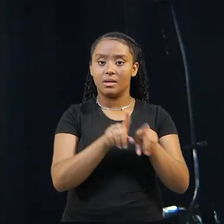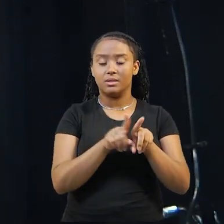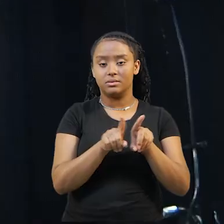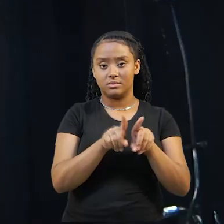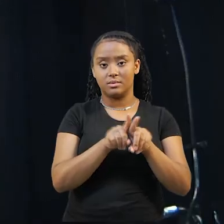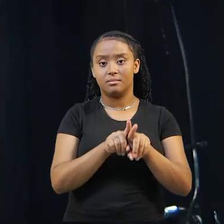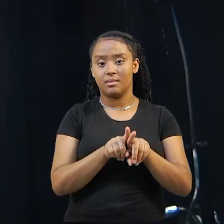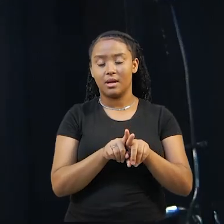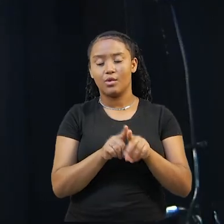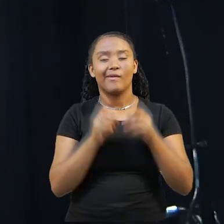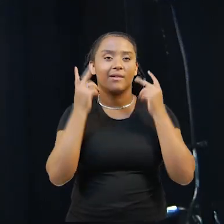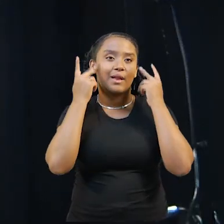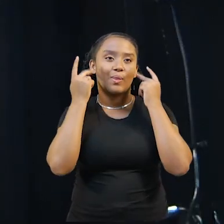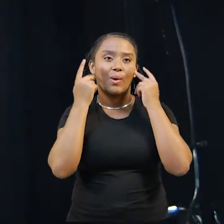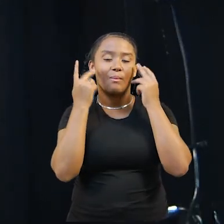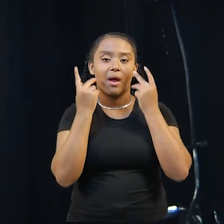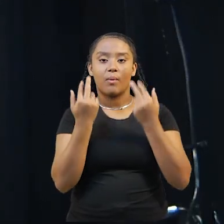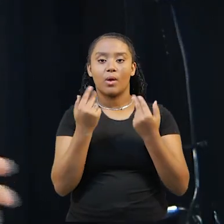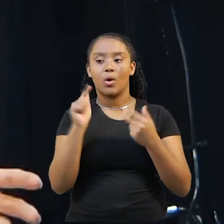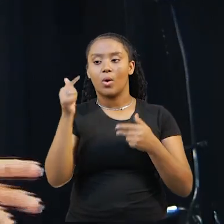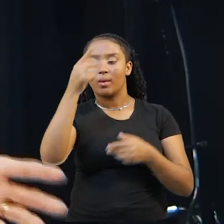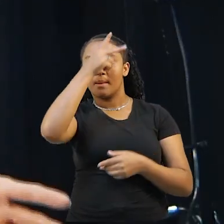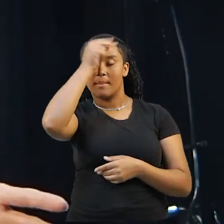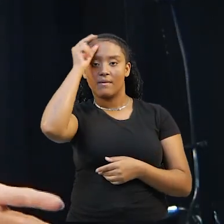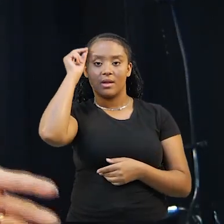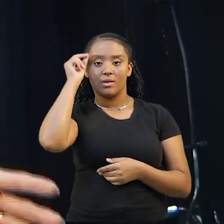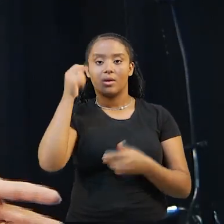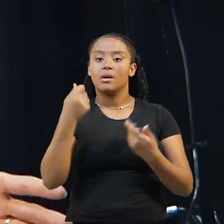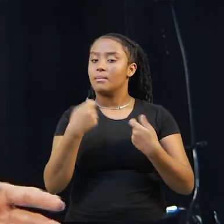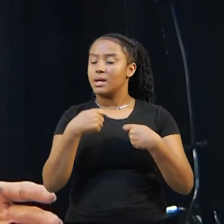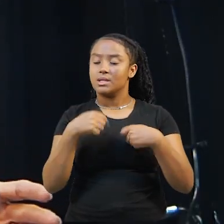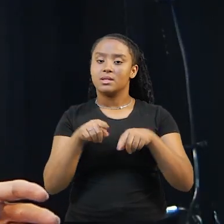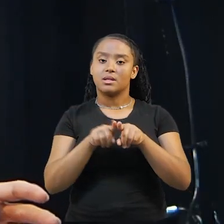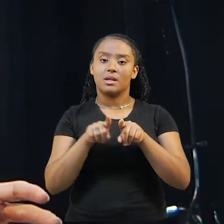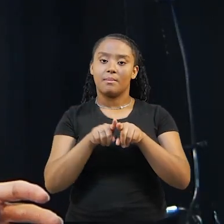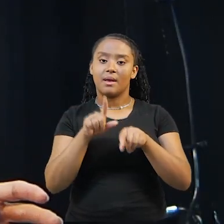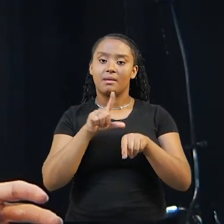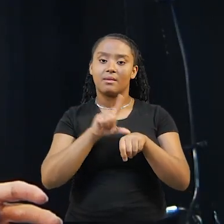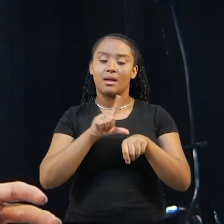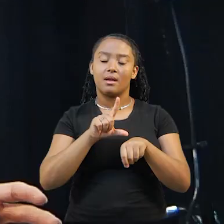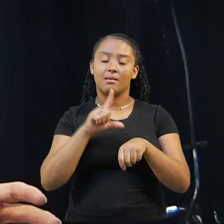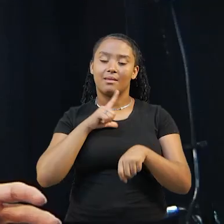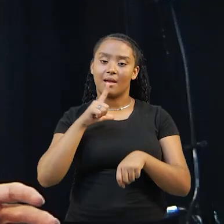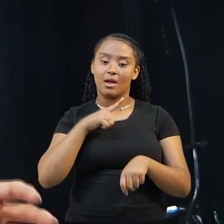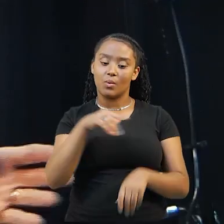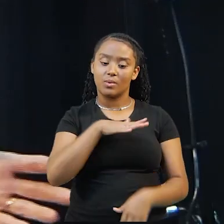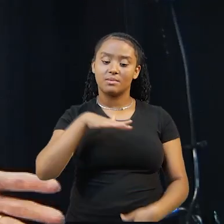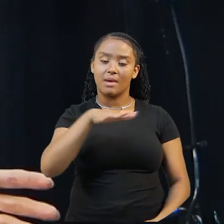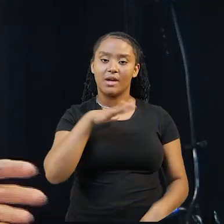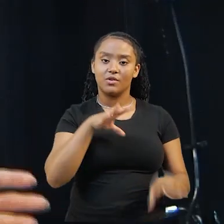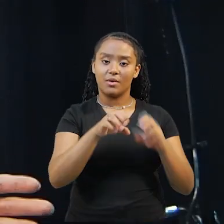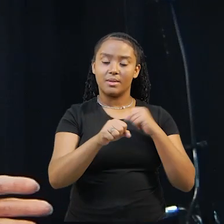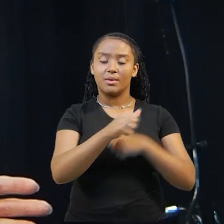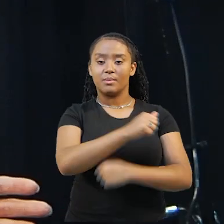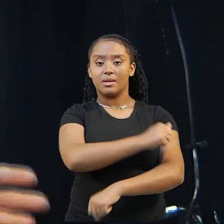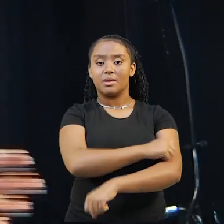comum, como outras da prefeitura, que fosse garantido esse espaço de formação dos estudantes. Porque lá a gente consegue, o